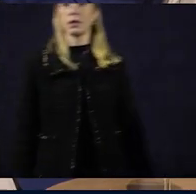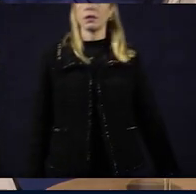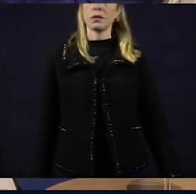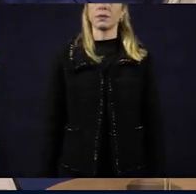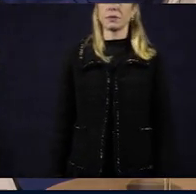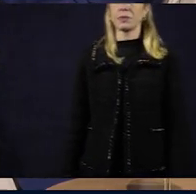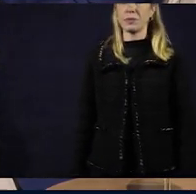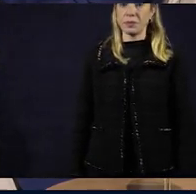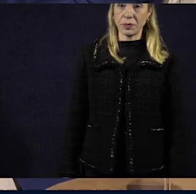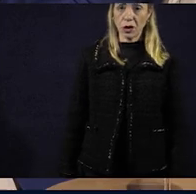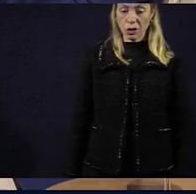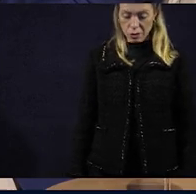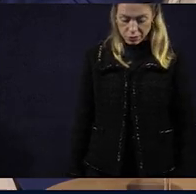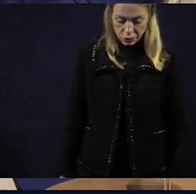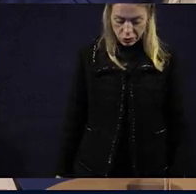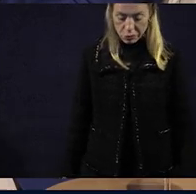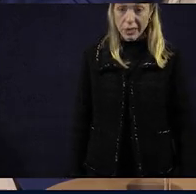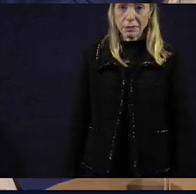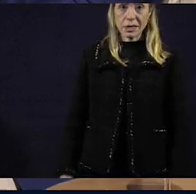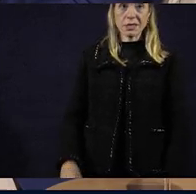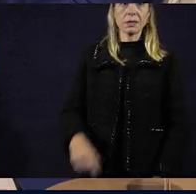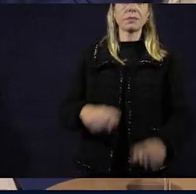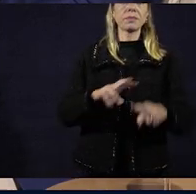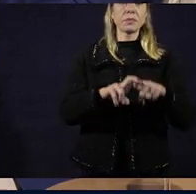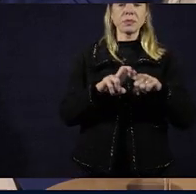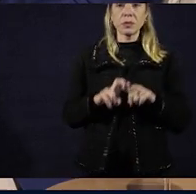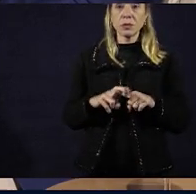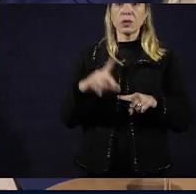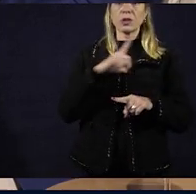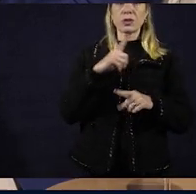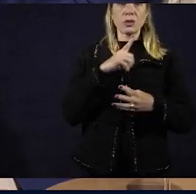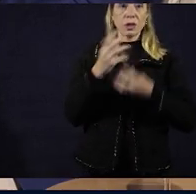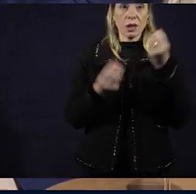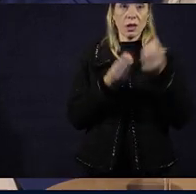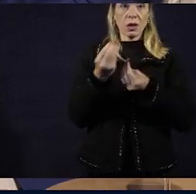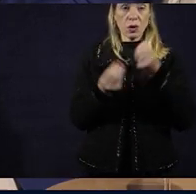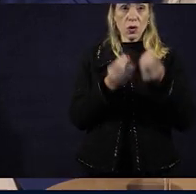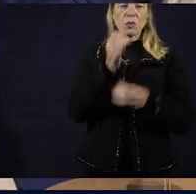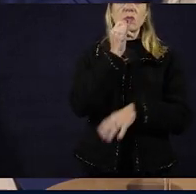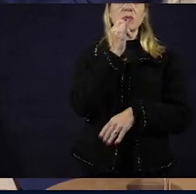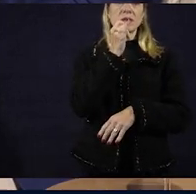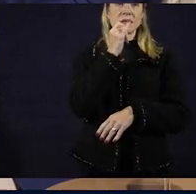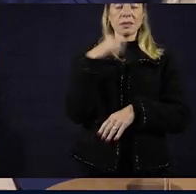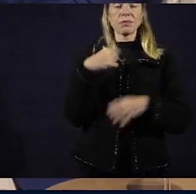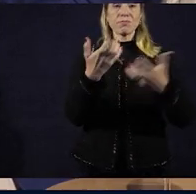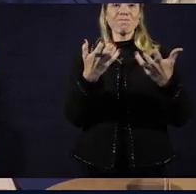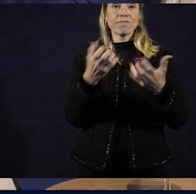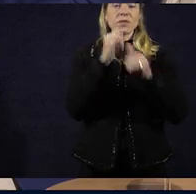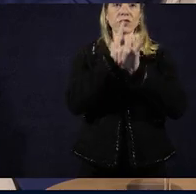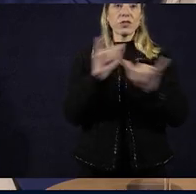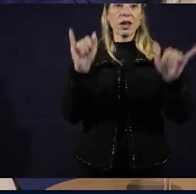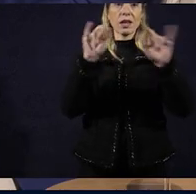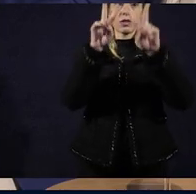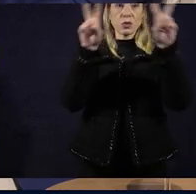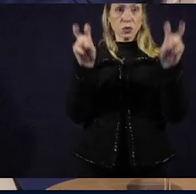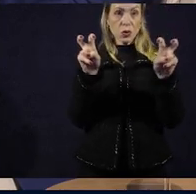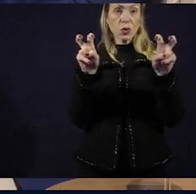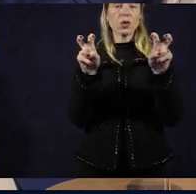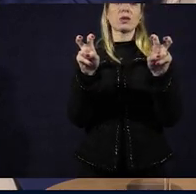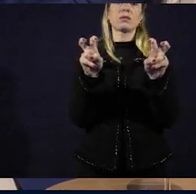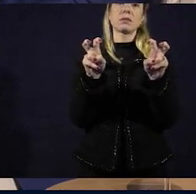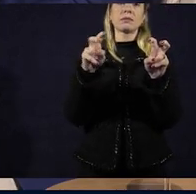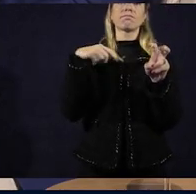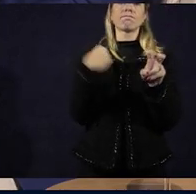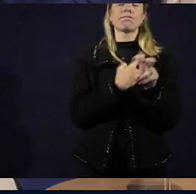por um tempo nesse patamar eu queria que você falasse um pouco sobre isso comentar um pouco isso E